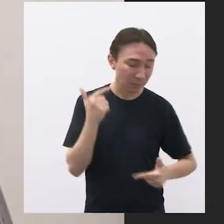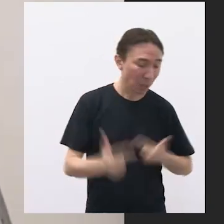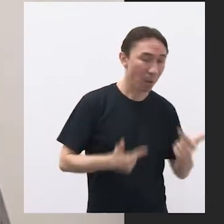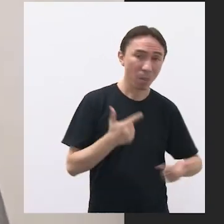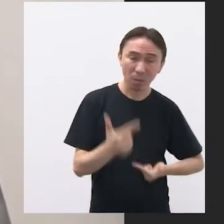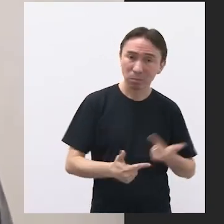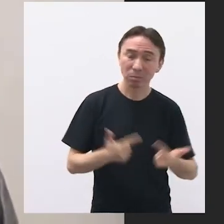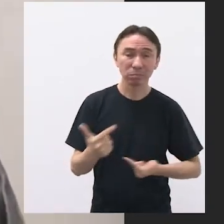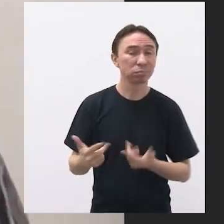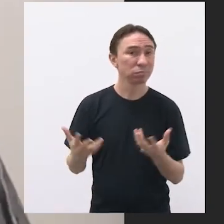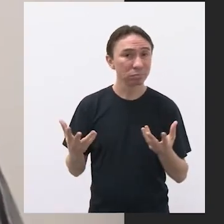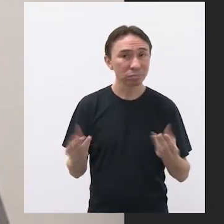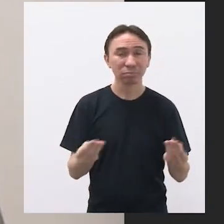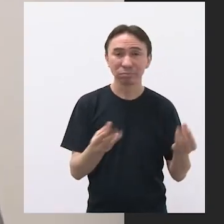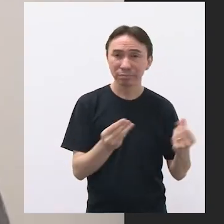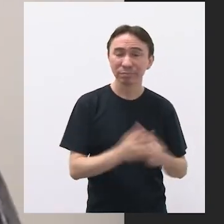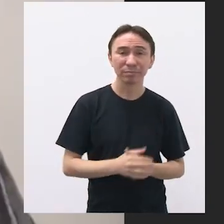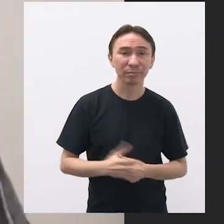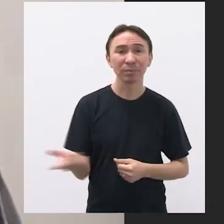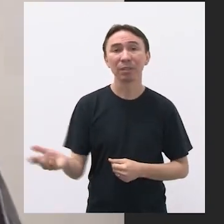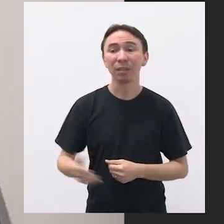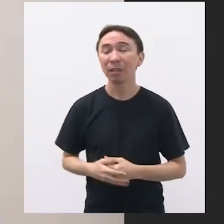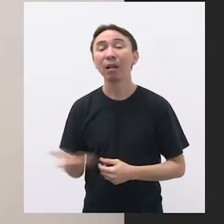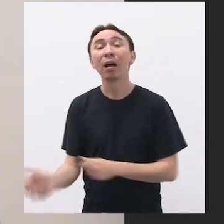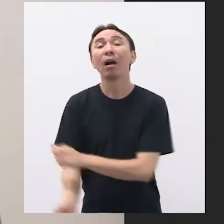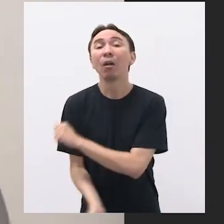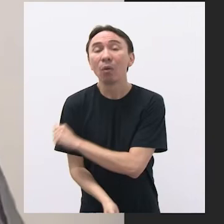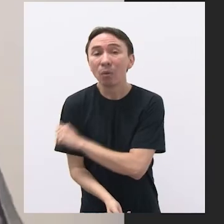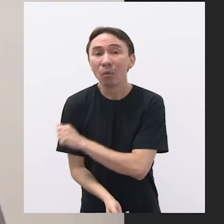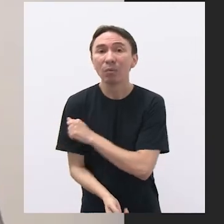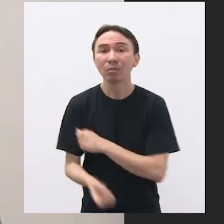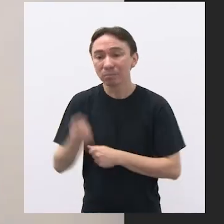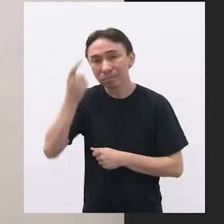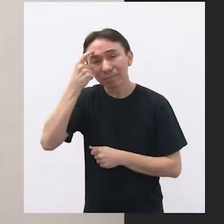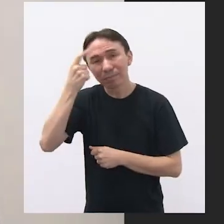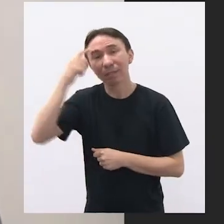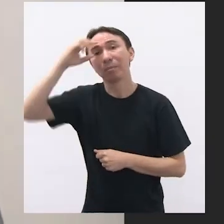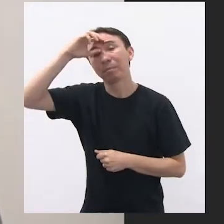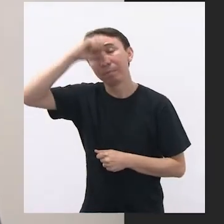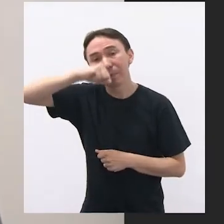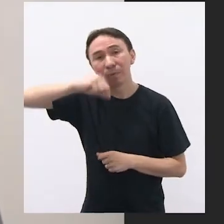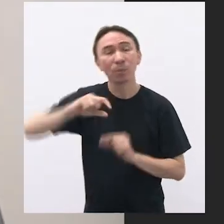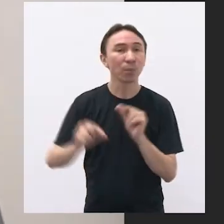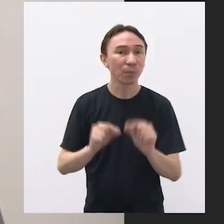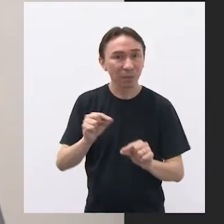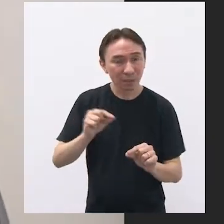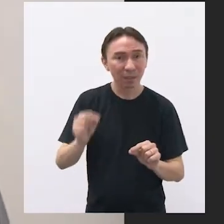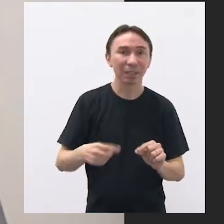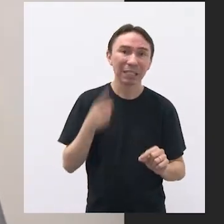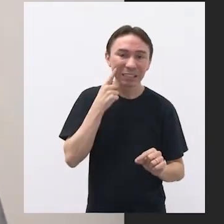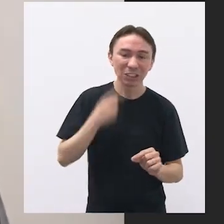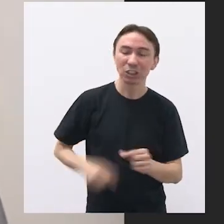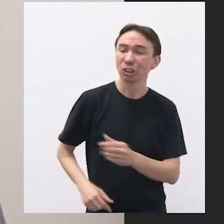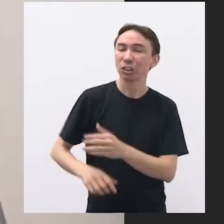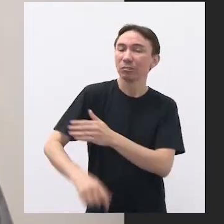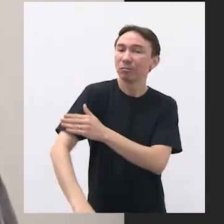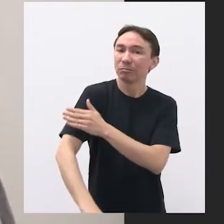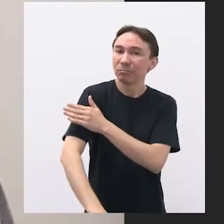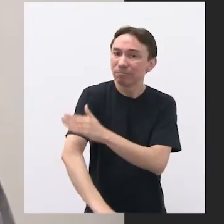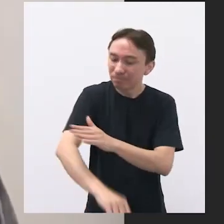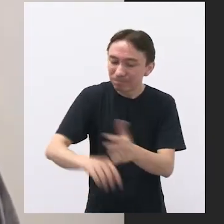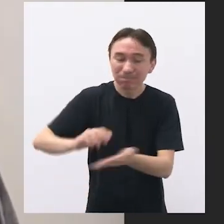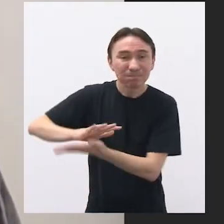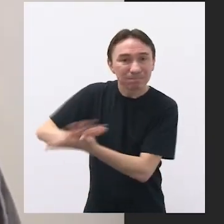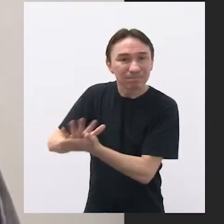aprendam sobre o conceito de discriminação e preconceito, mas principalmente para que eles também enfrentem o preconceito e